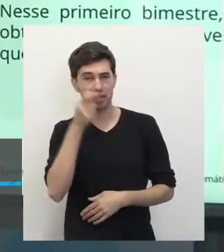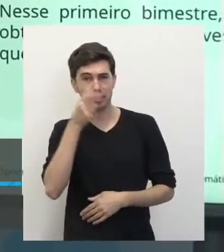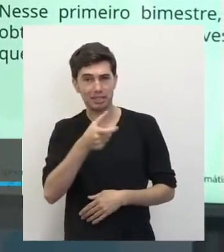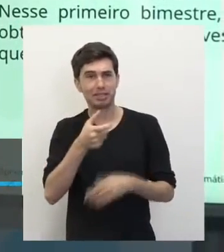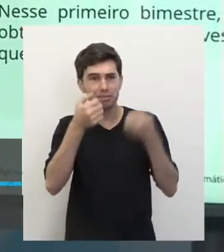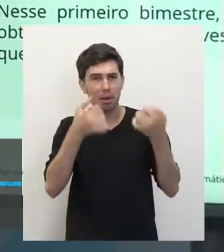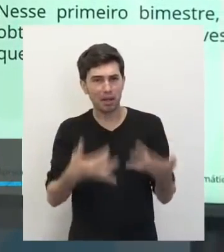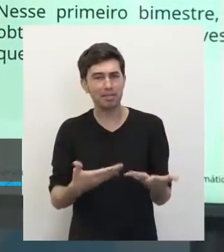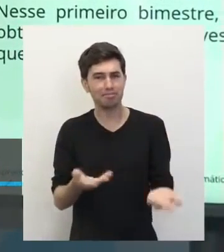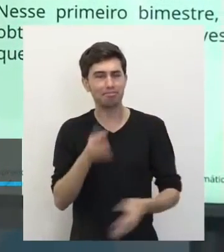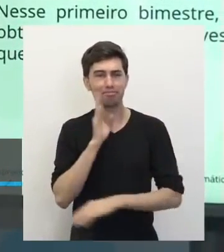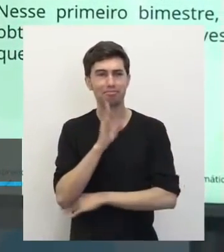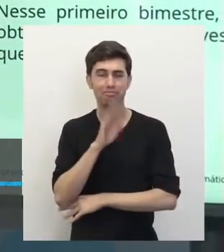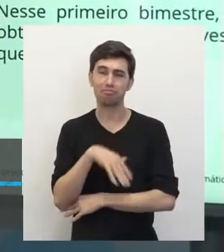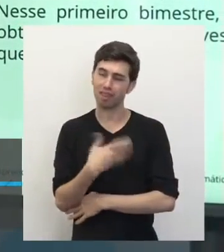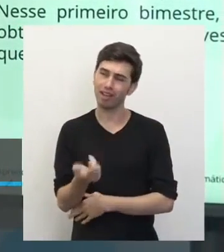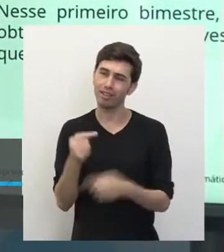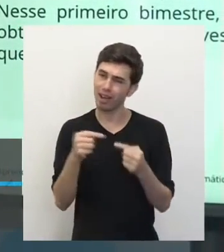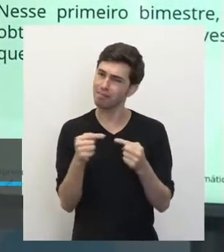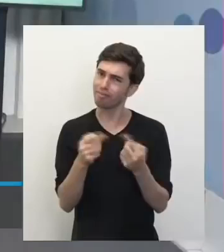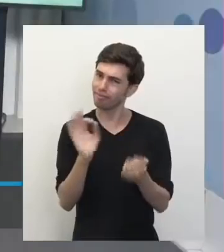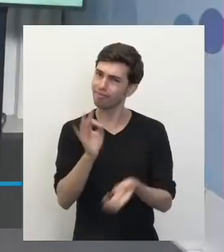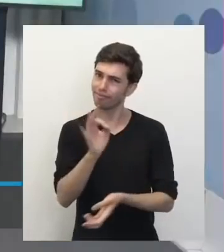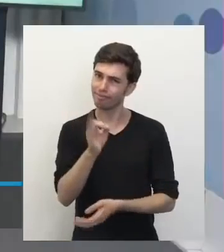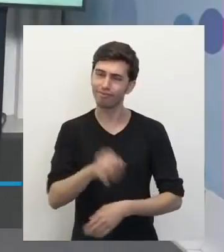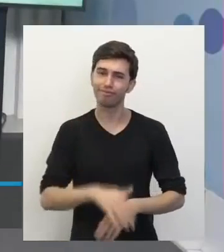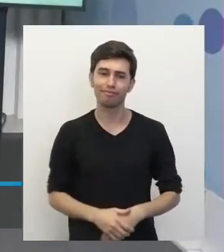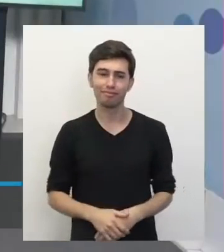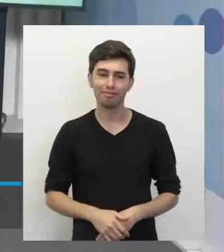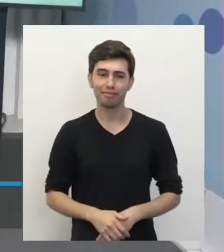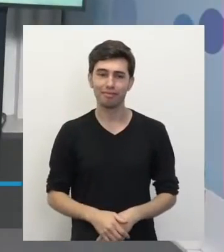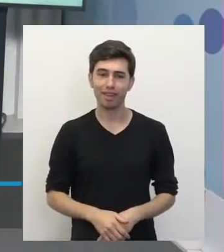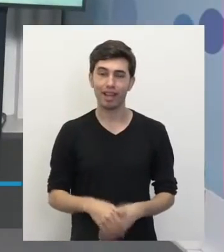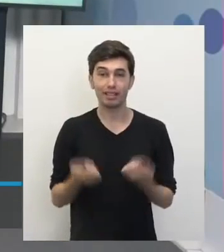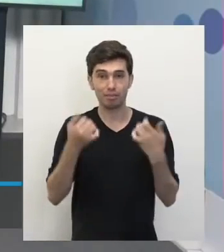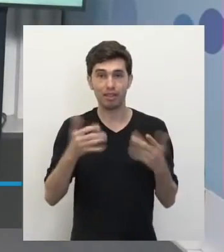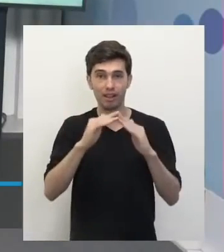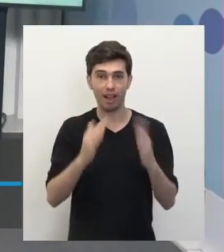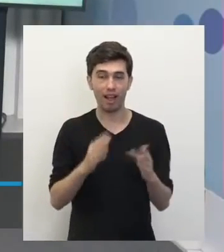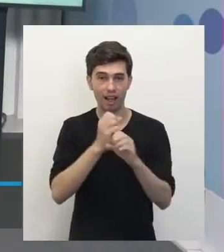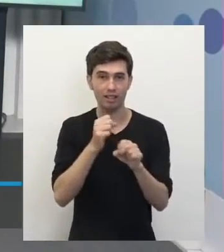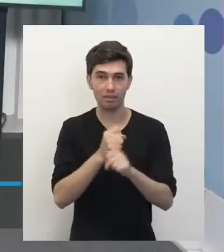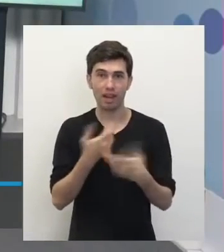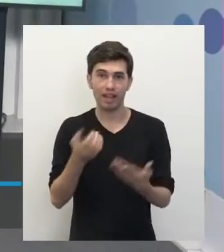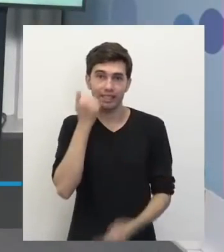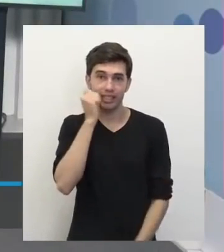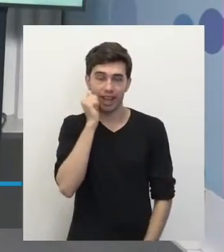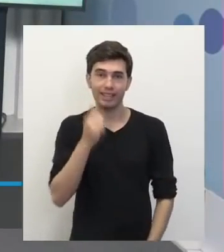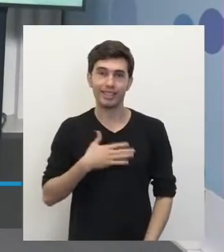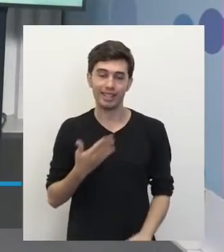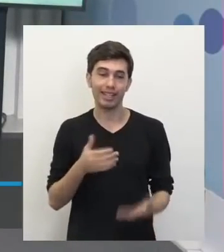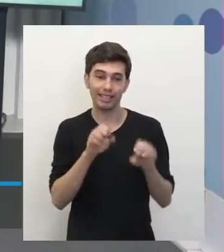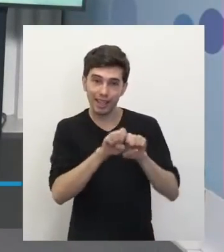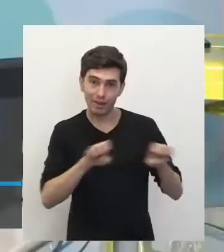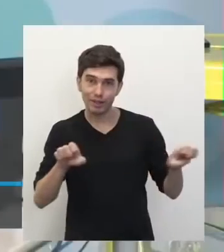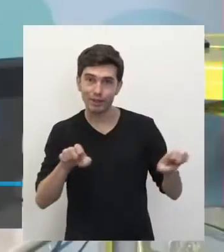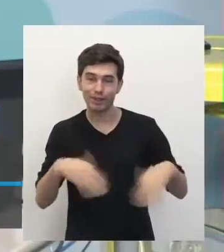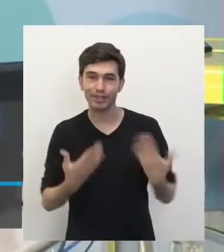mas que x é esse? É um valor desconhecido. Então, 2 vezes um certo valor desconhecido, somado com